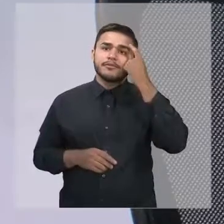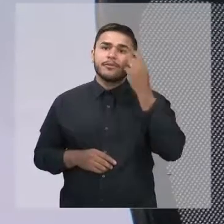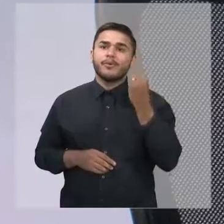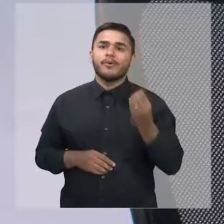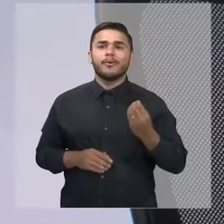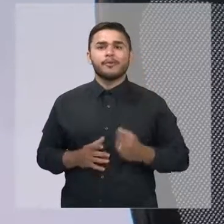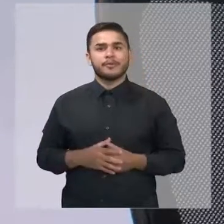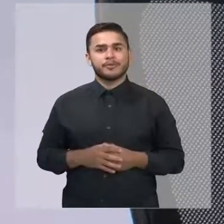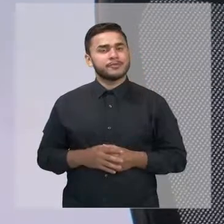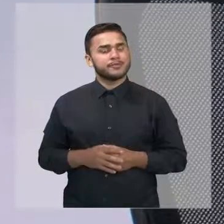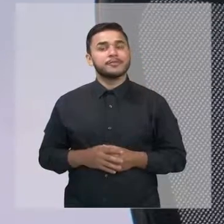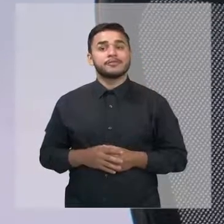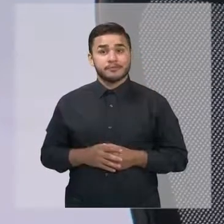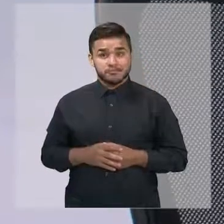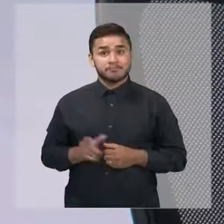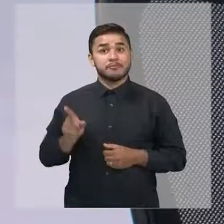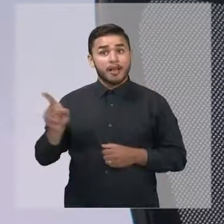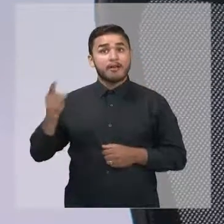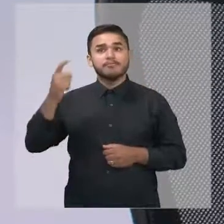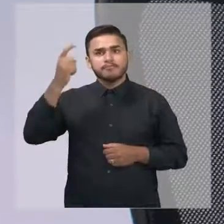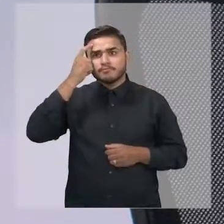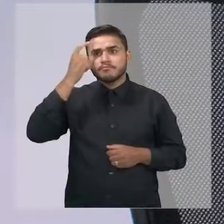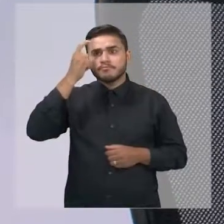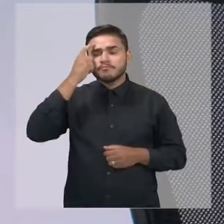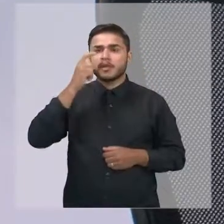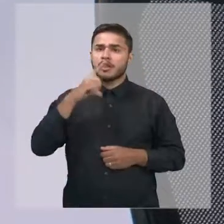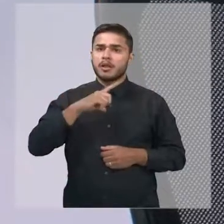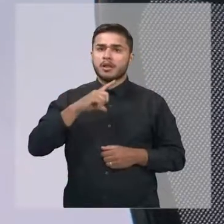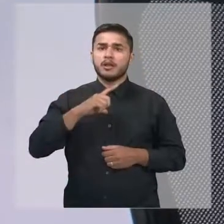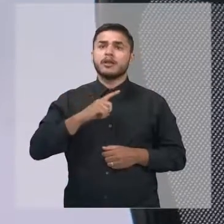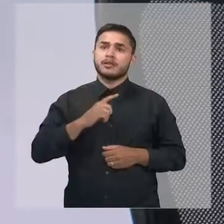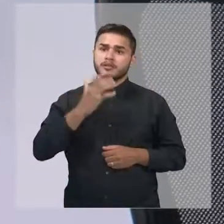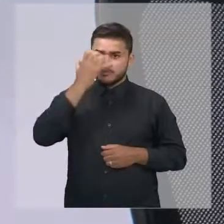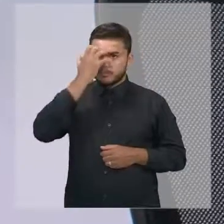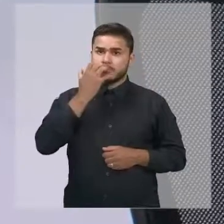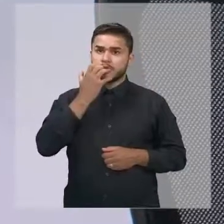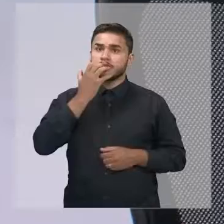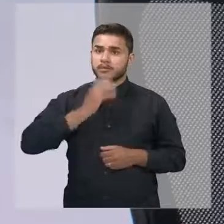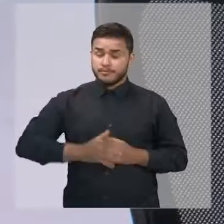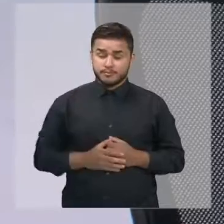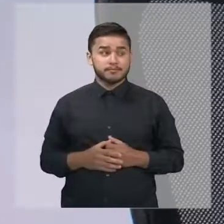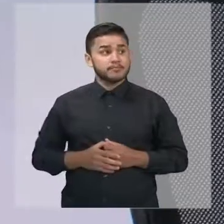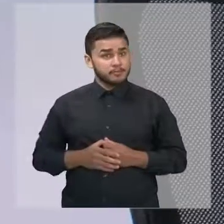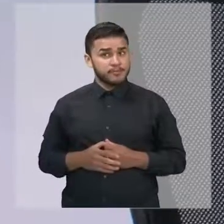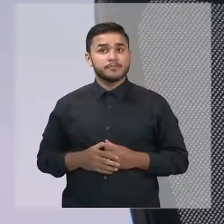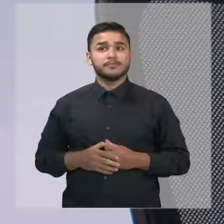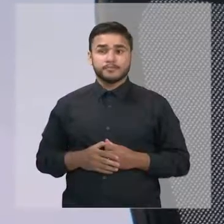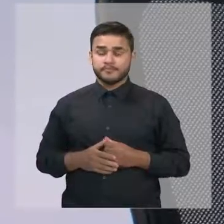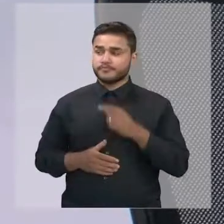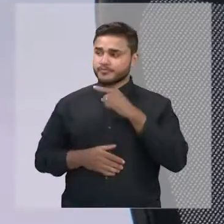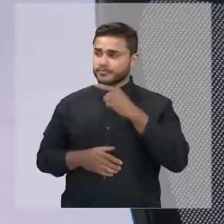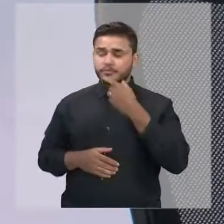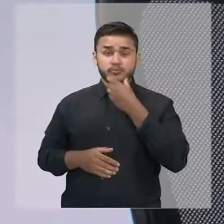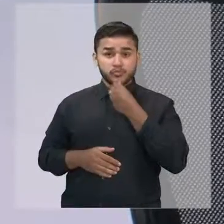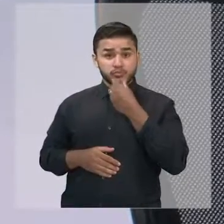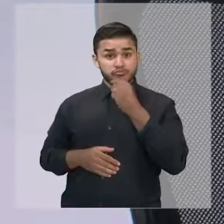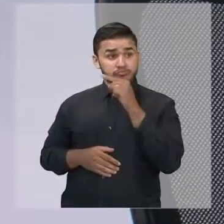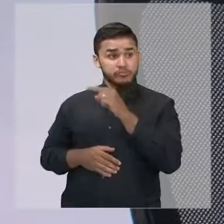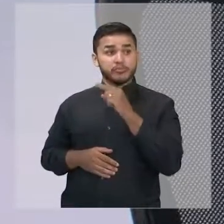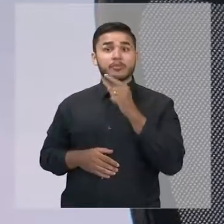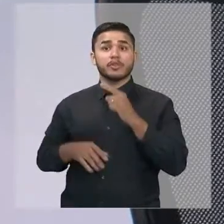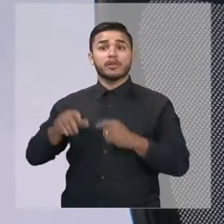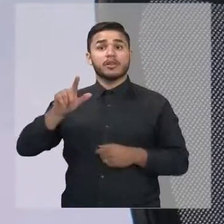Então a gente tem aí um indivíduo que infelizmente isso não representa de fato, como você colocou, a maioria, mas, né,